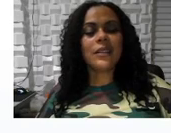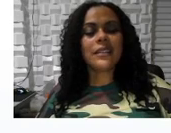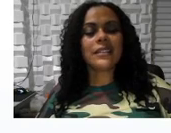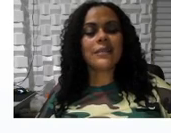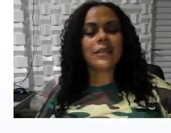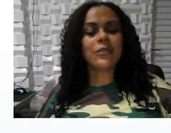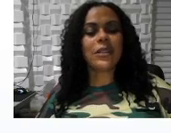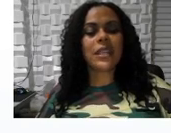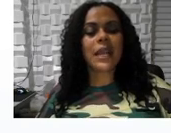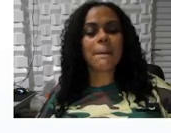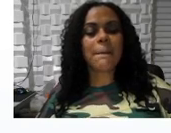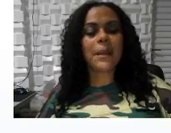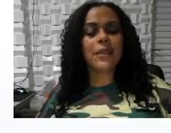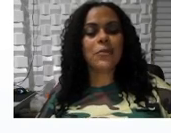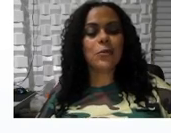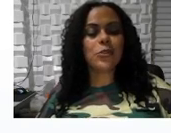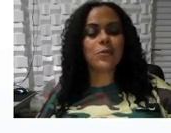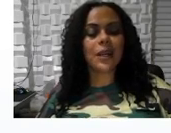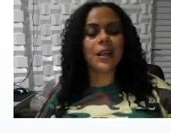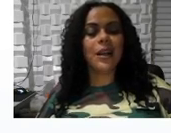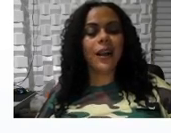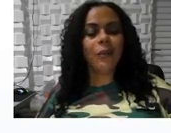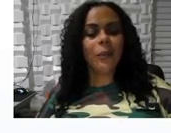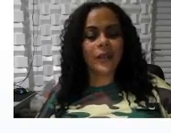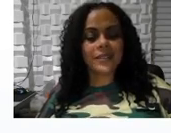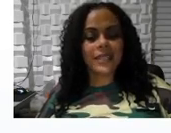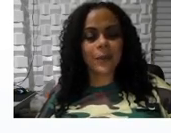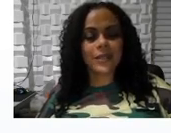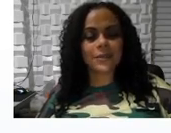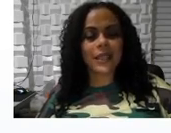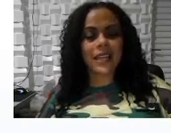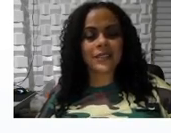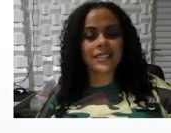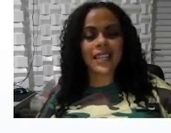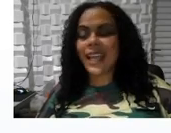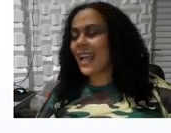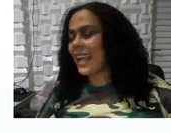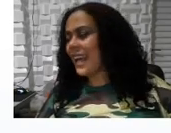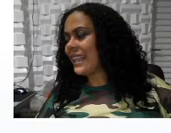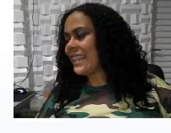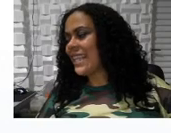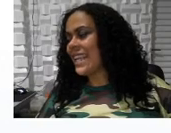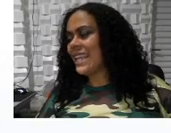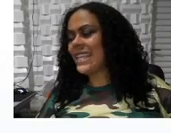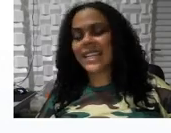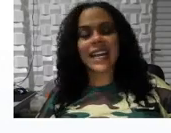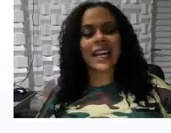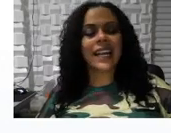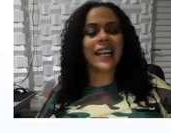sílaba tônica é a penúltima, como por exemplo as palavras cadeira,